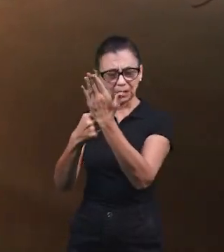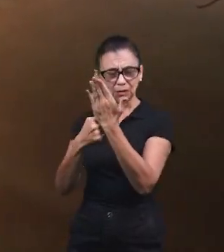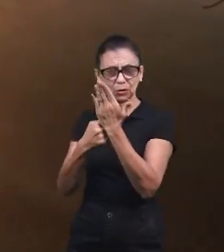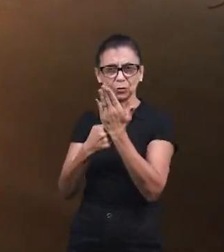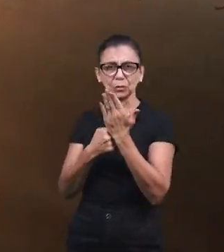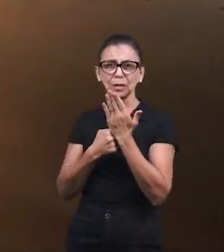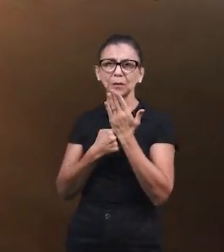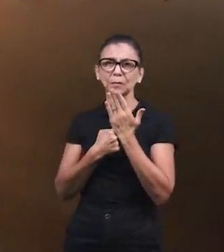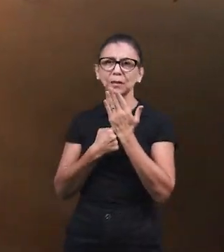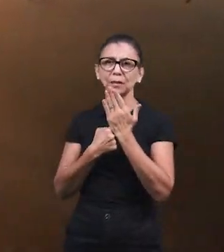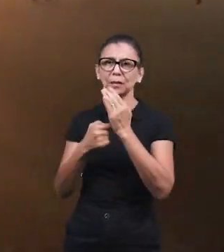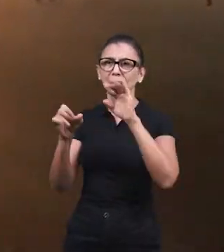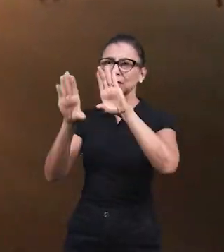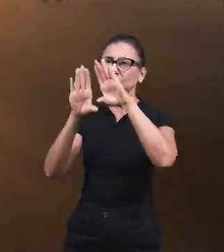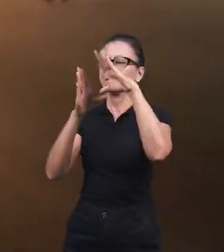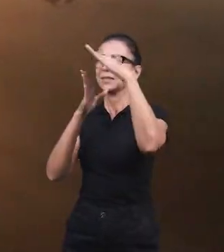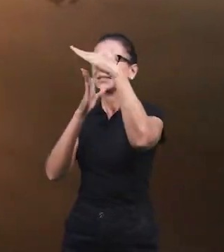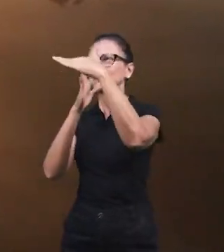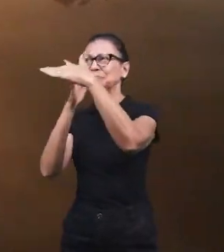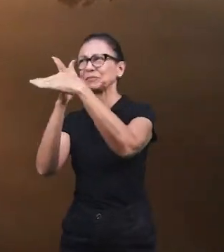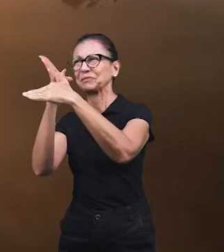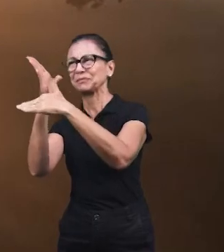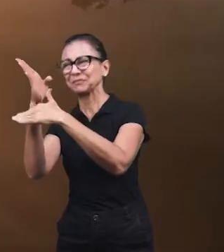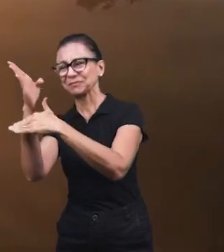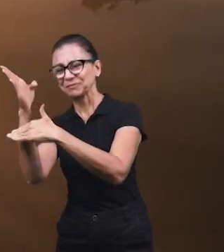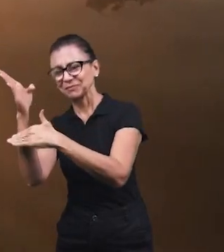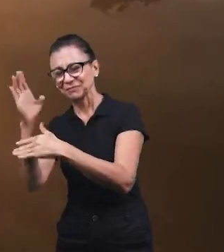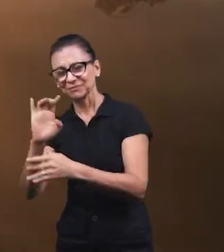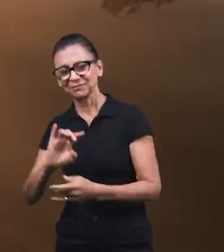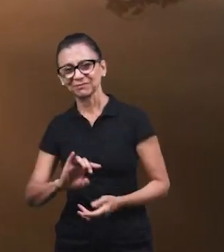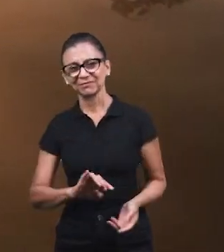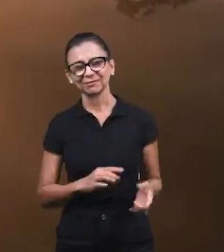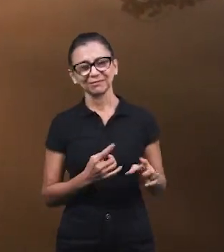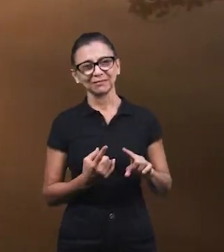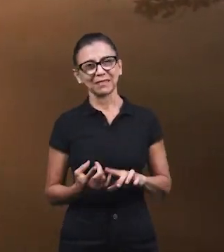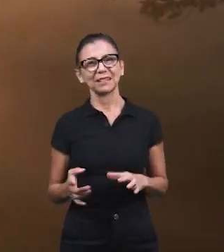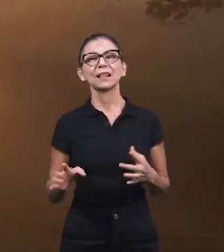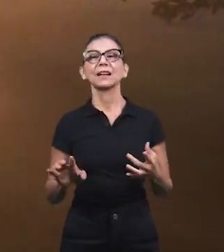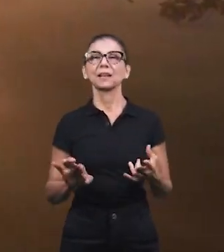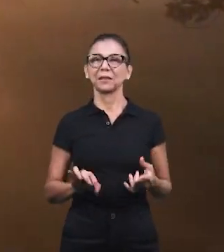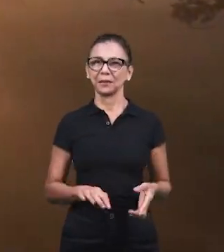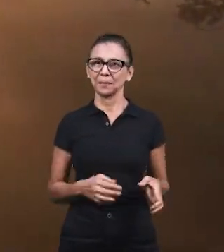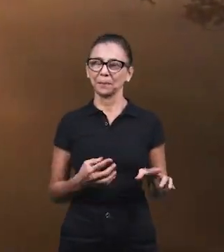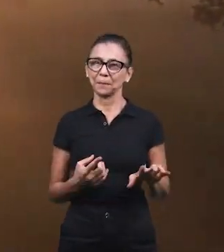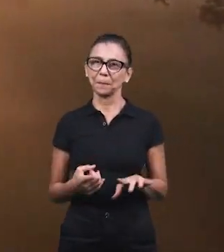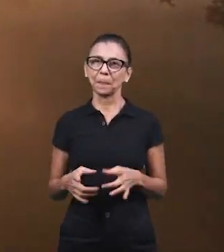ajuda-me, ajuda-me ao céu